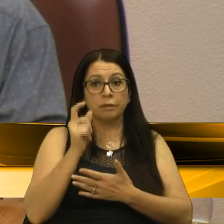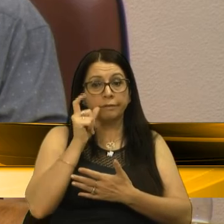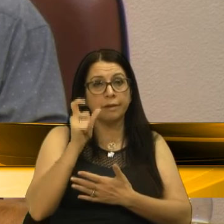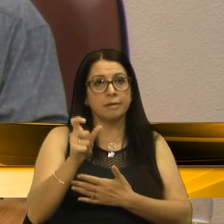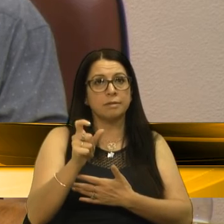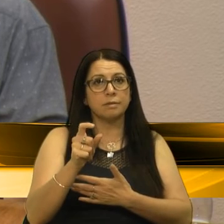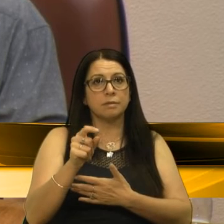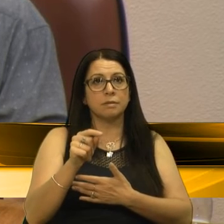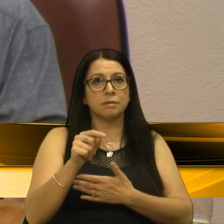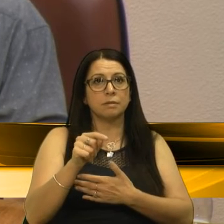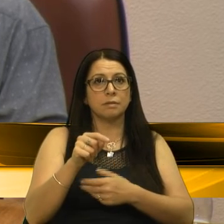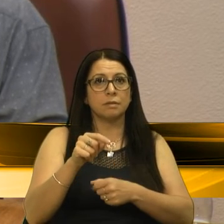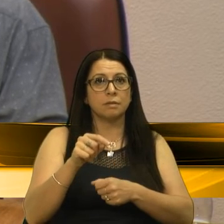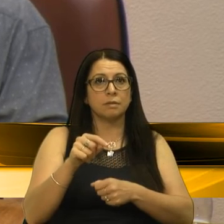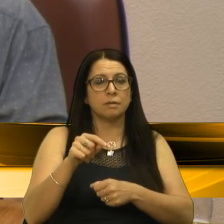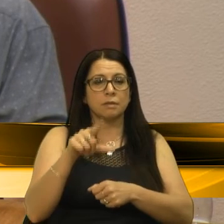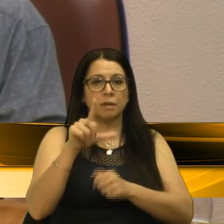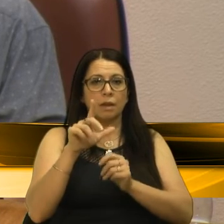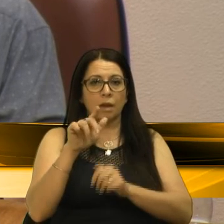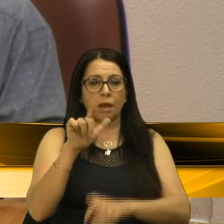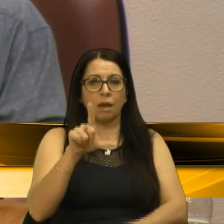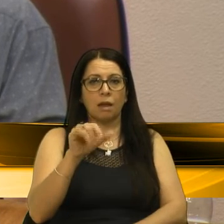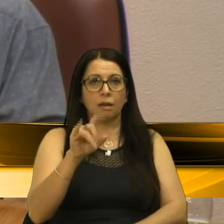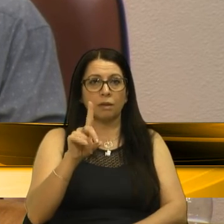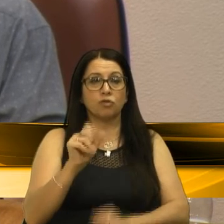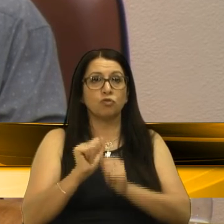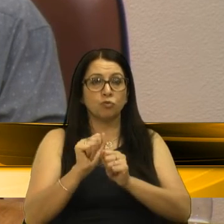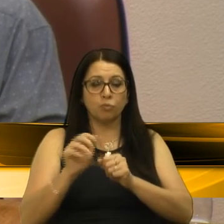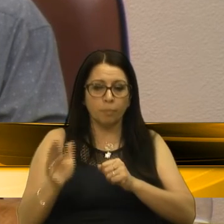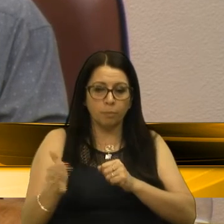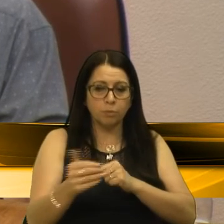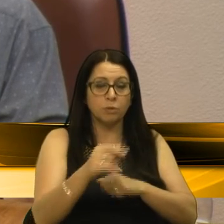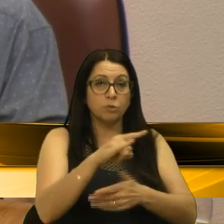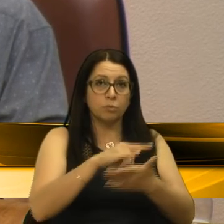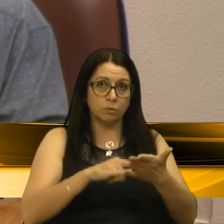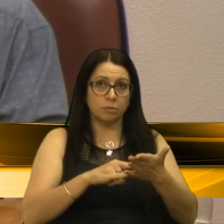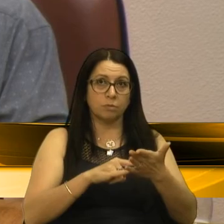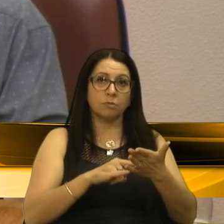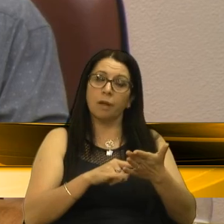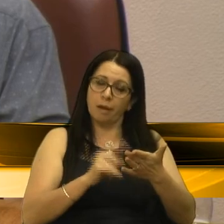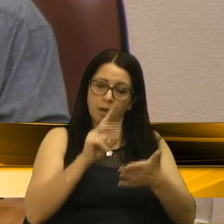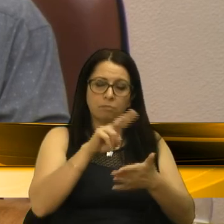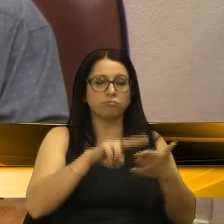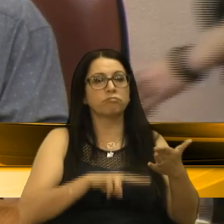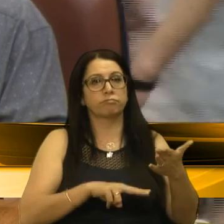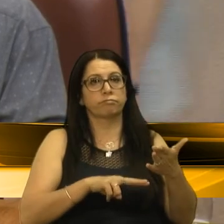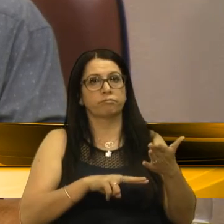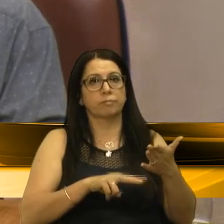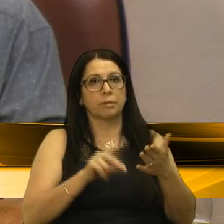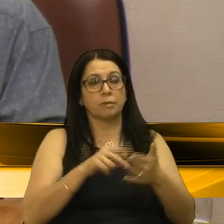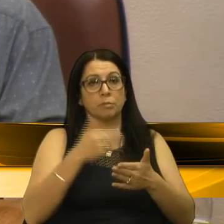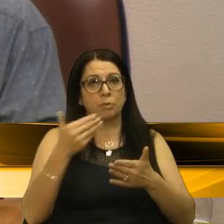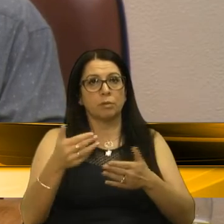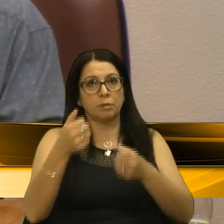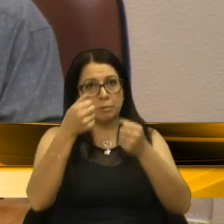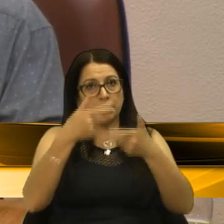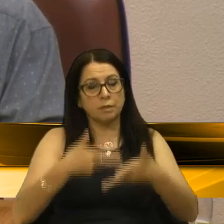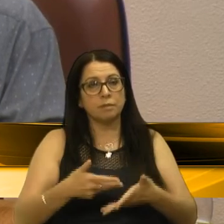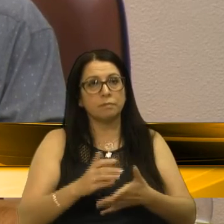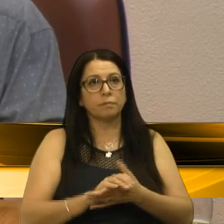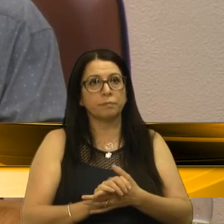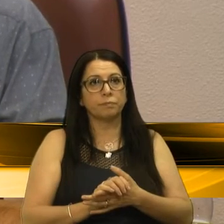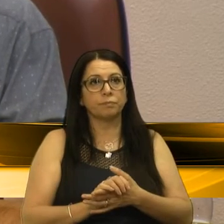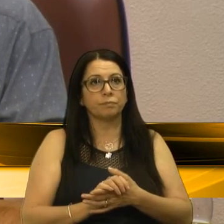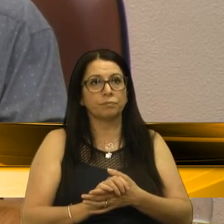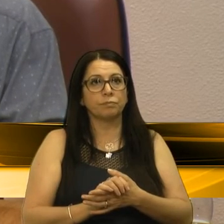da União na lide. Juntaram documentos. É o relato. Passo a fundamentar.